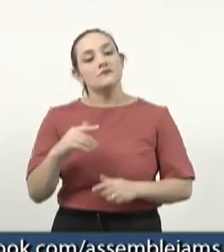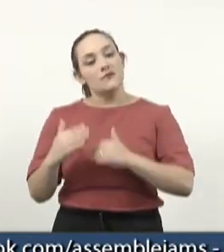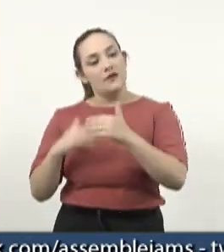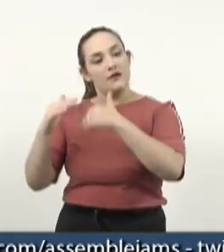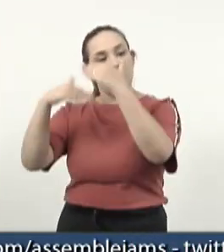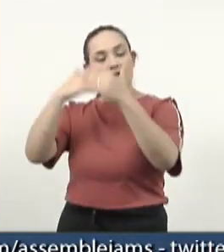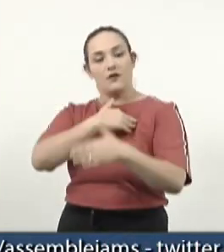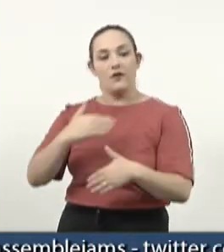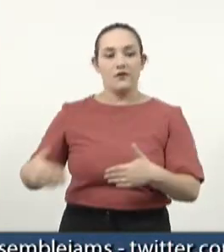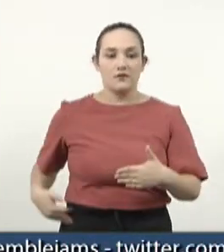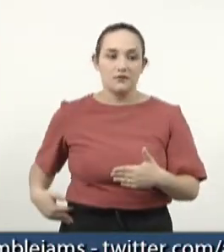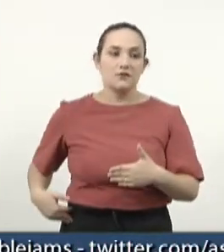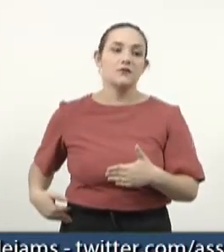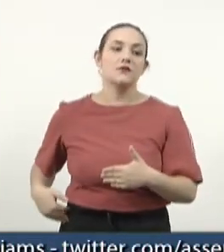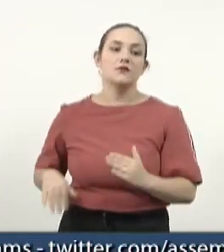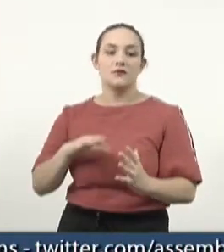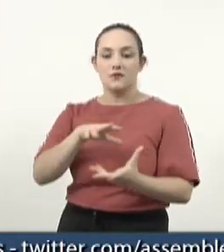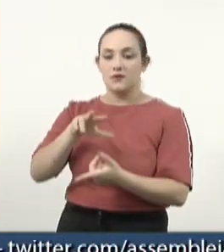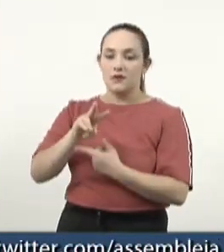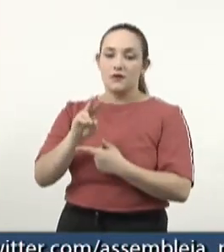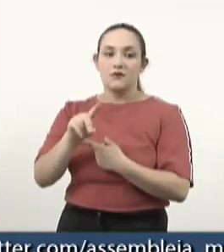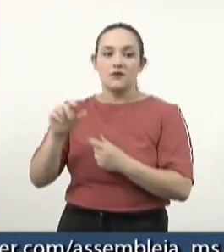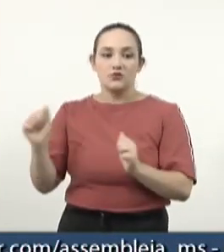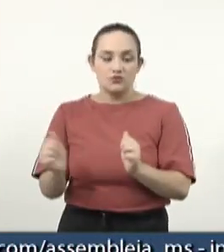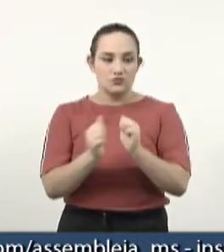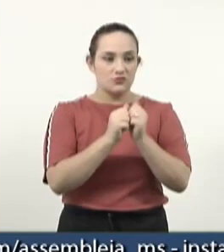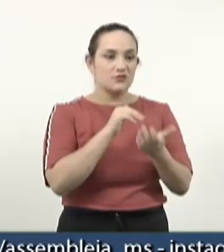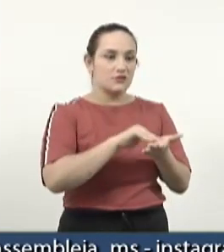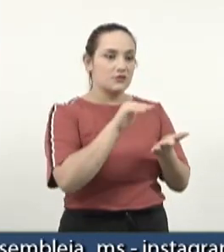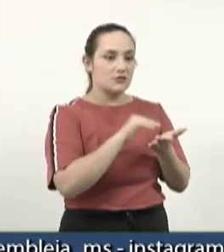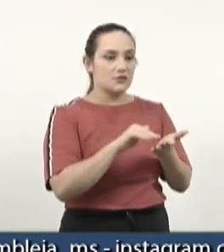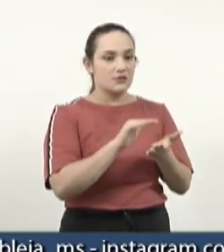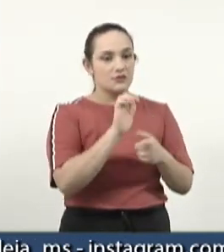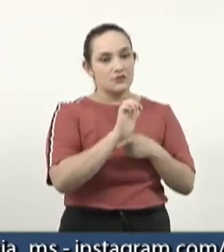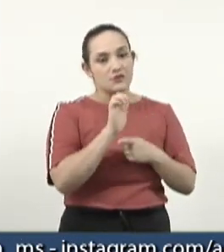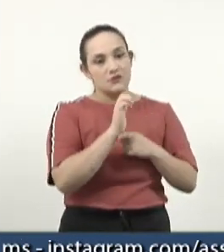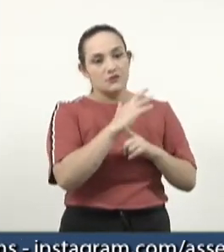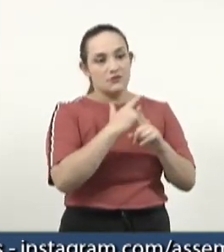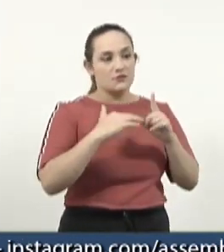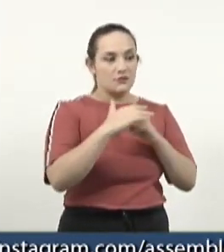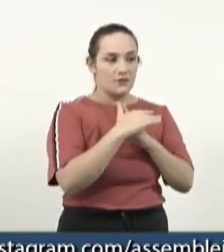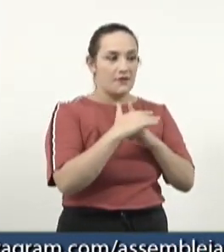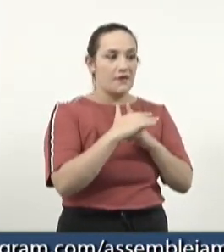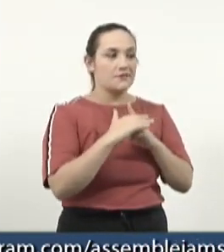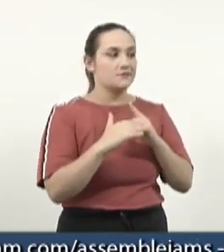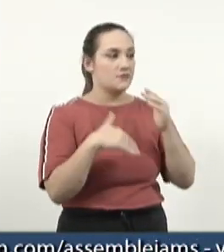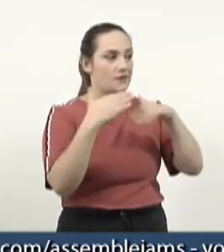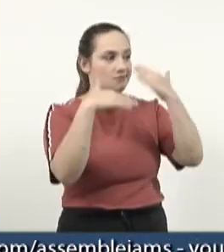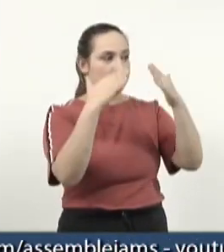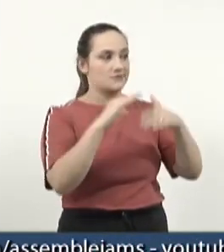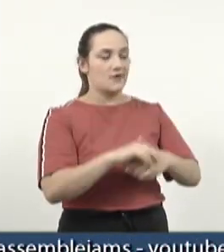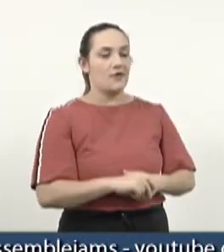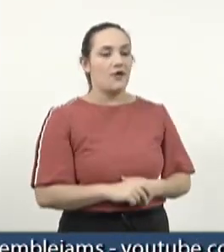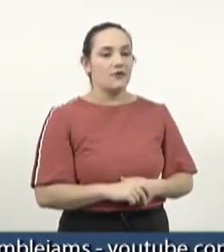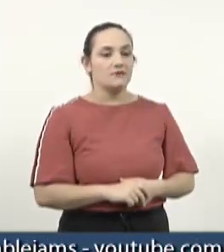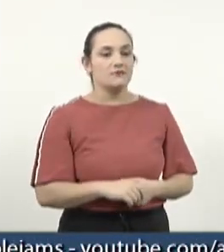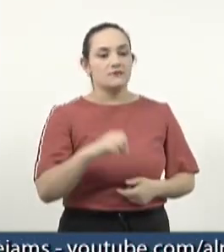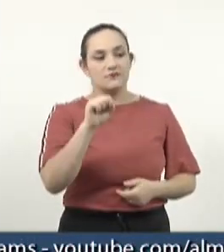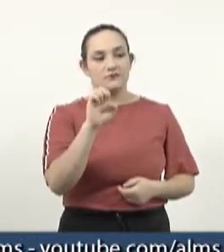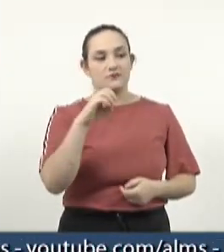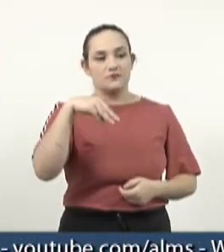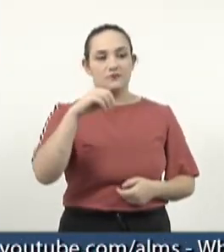Sustentável é vinculado à Secretaria de Estado de Meio Ambiente e Desenvolvimento, Ciência e Tecnologia e Inovação,